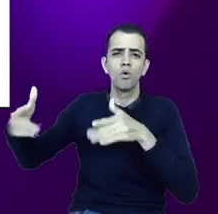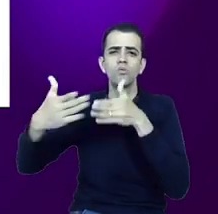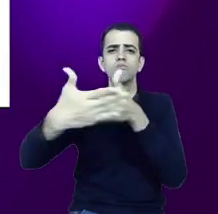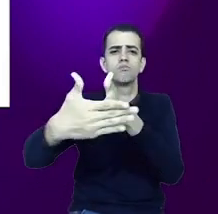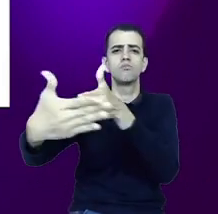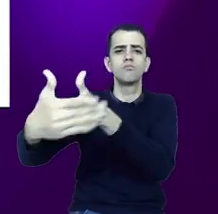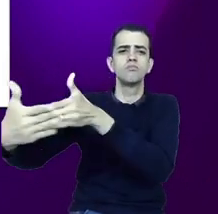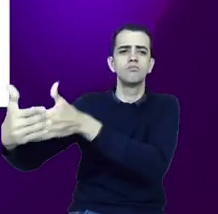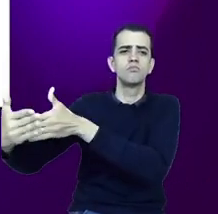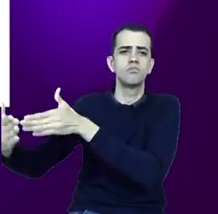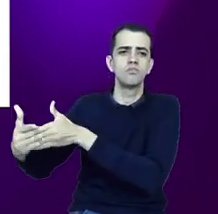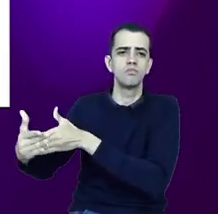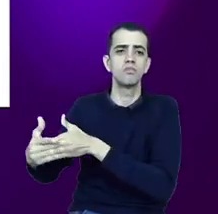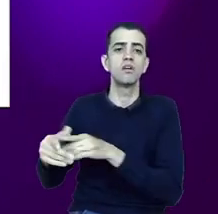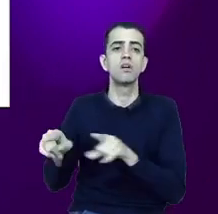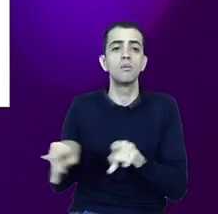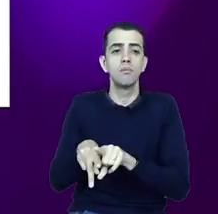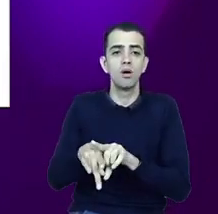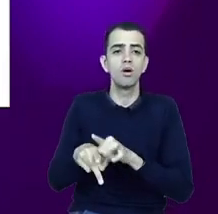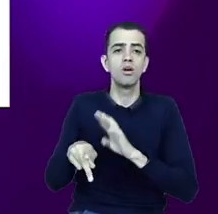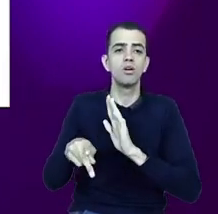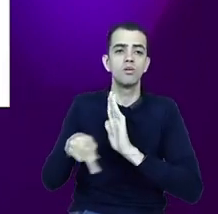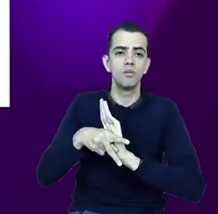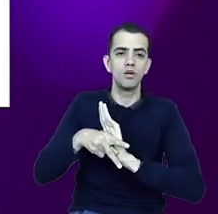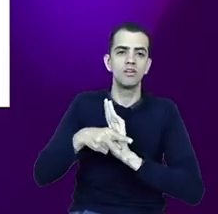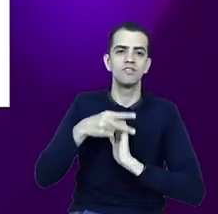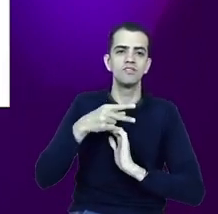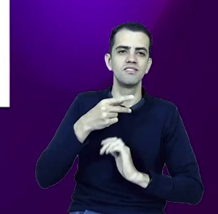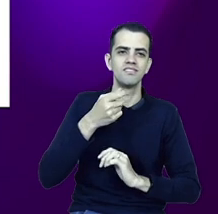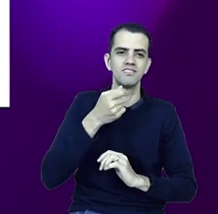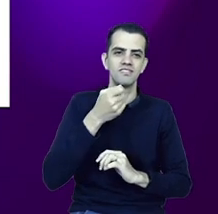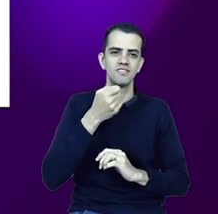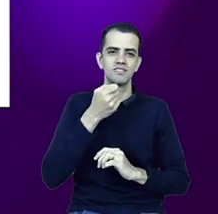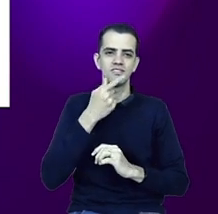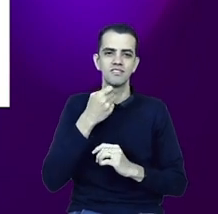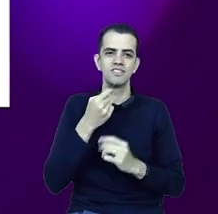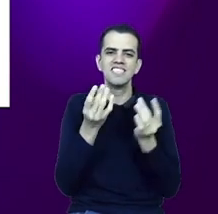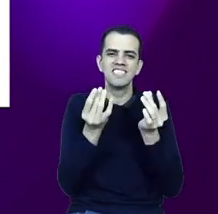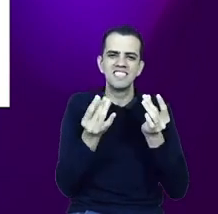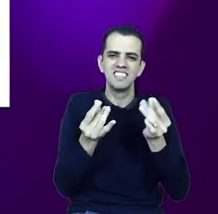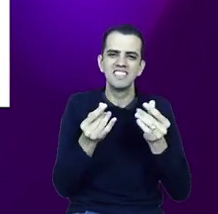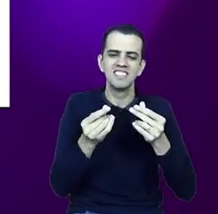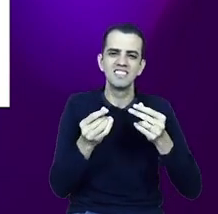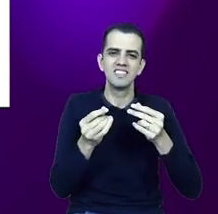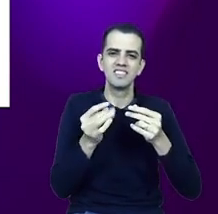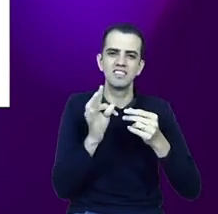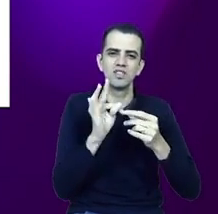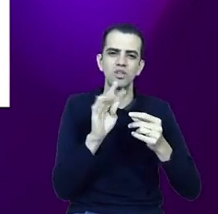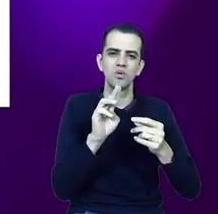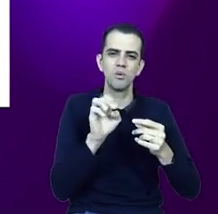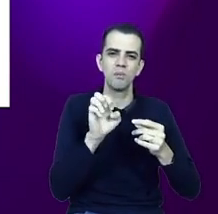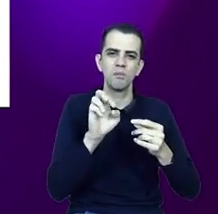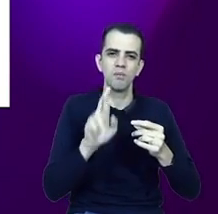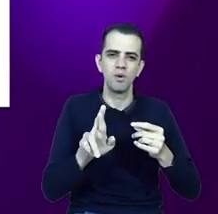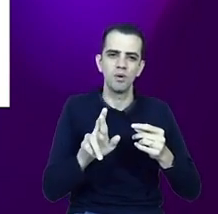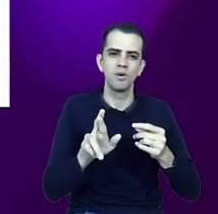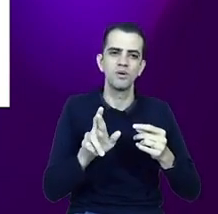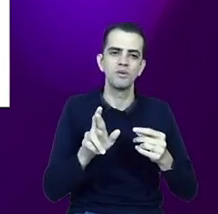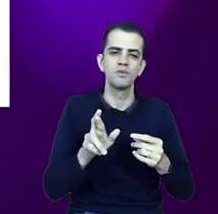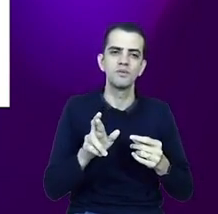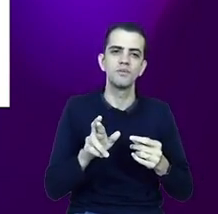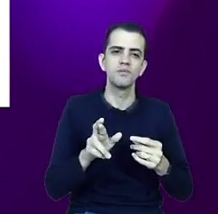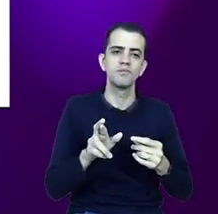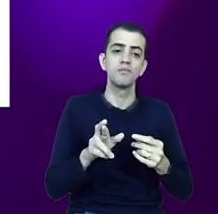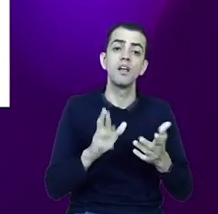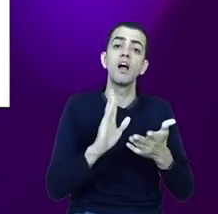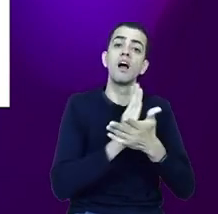com relação aos tumores mais sensíveis à quimioterapia alquilante, como o caso dos pacientes que têm